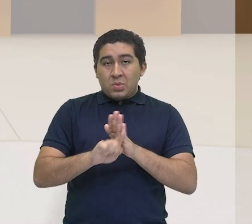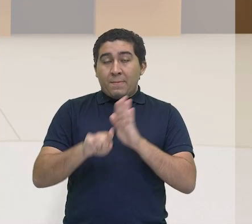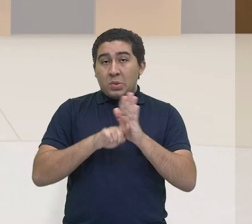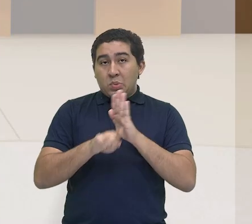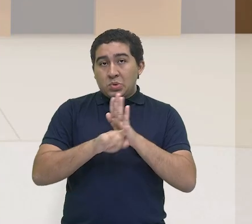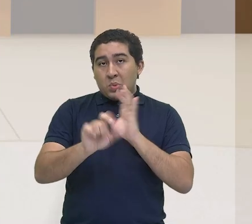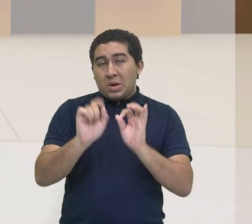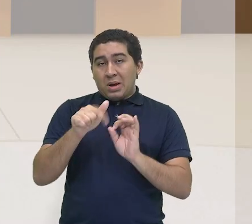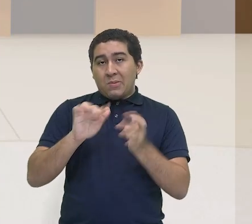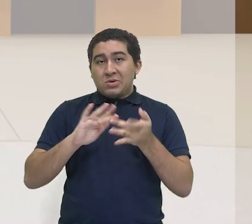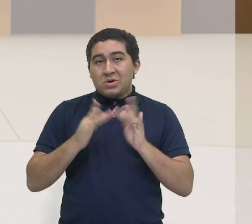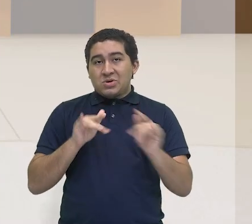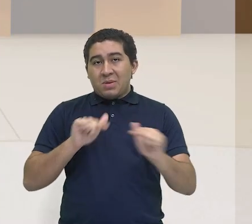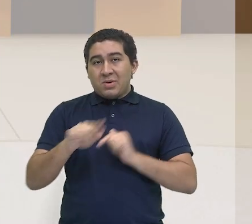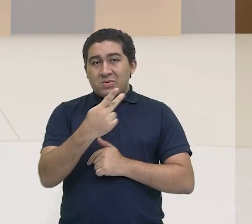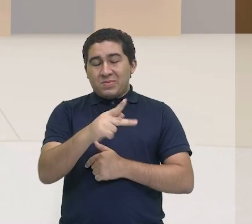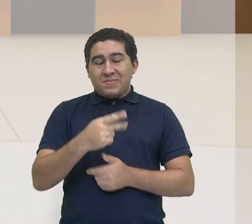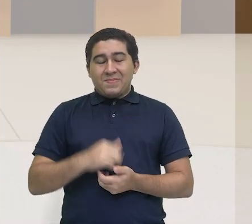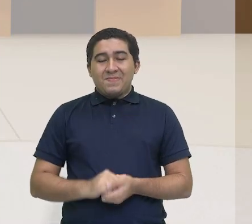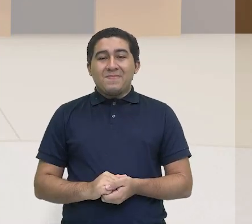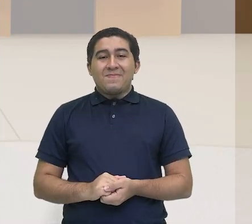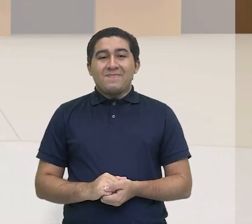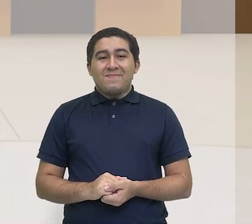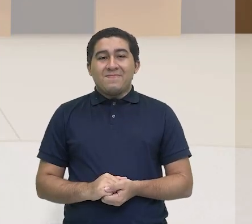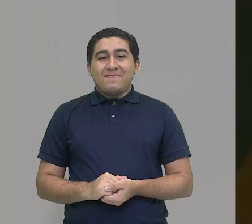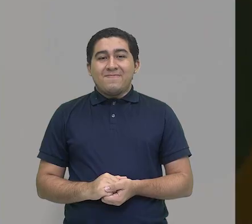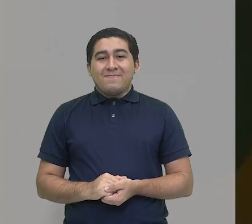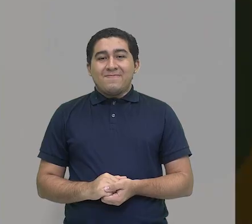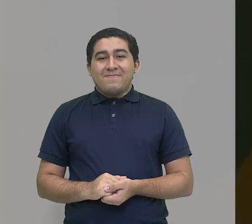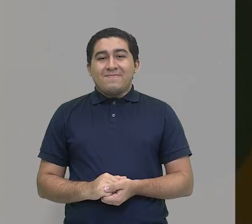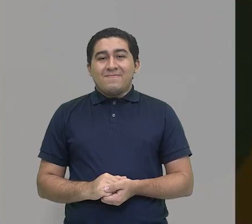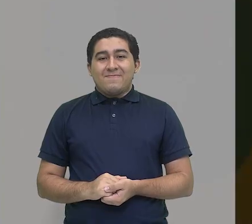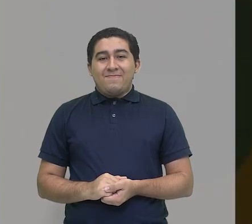que é o mundo do trabalho para você?